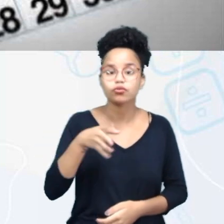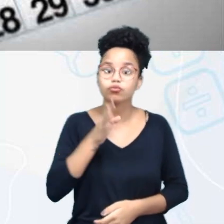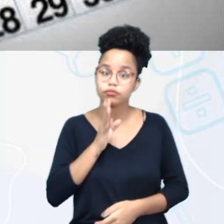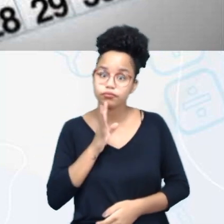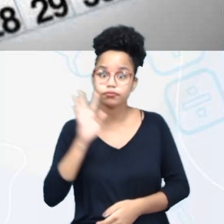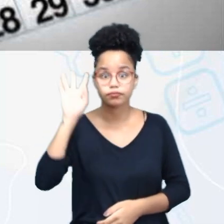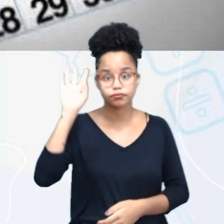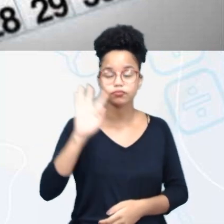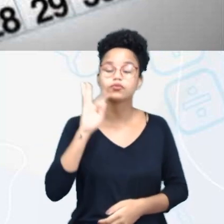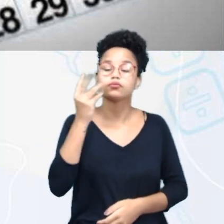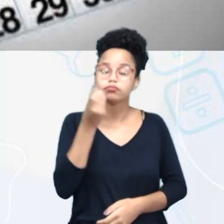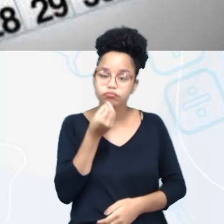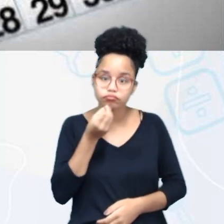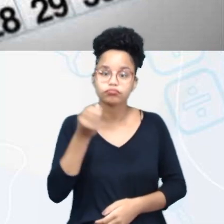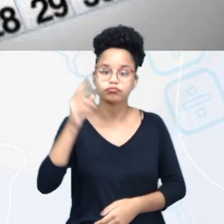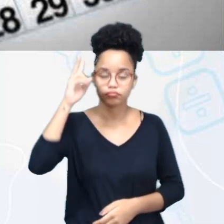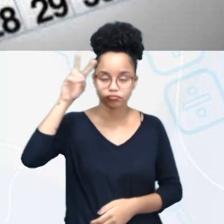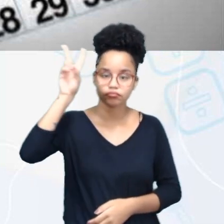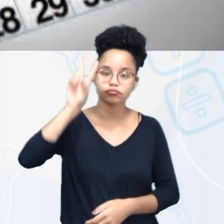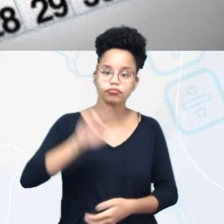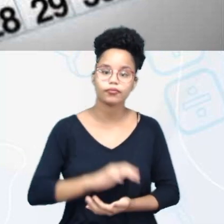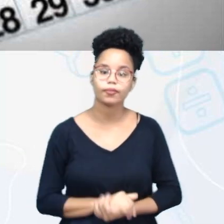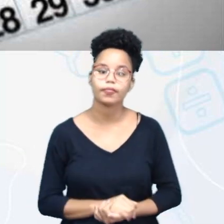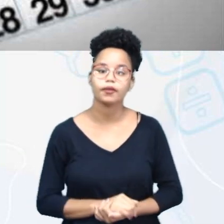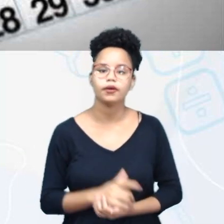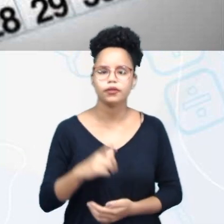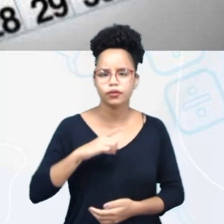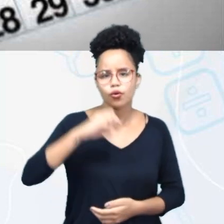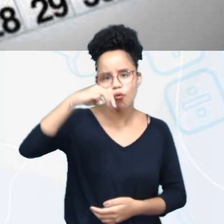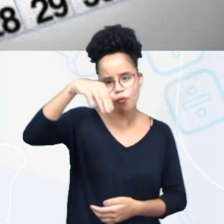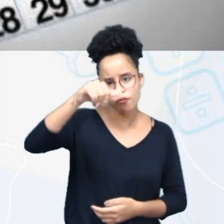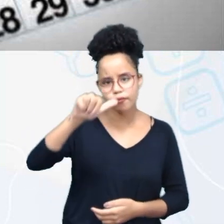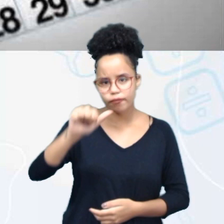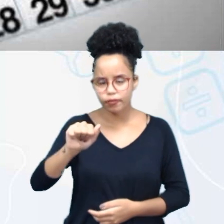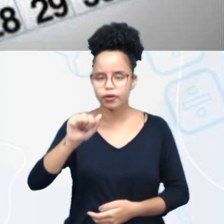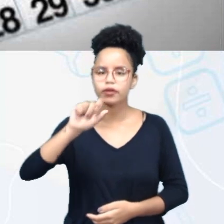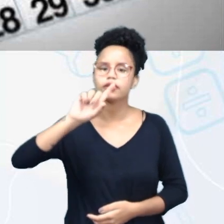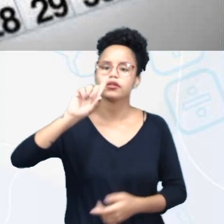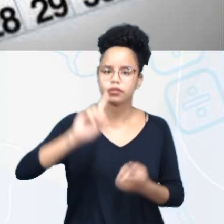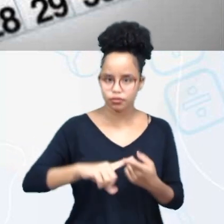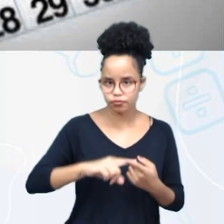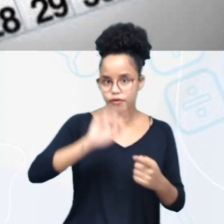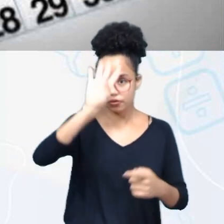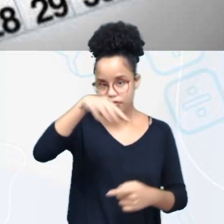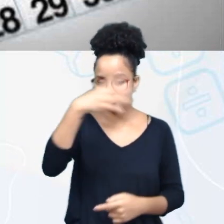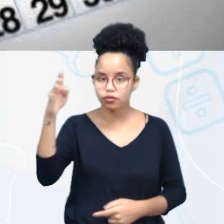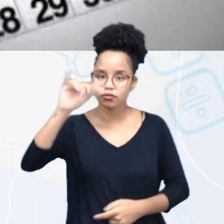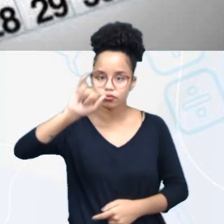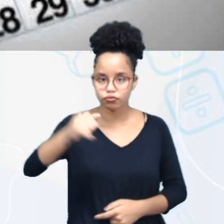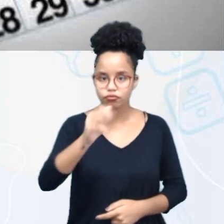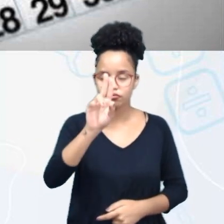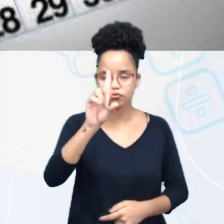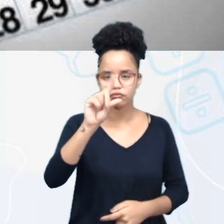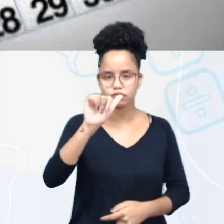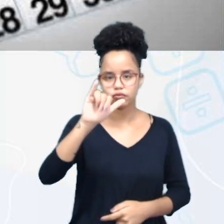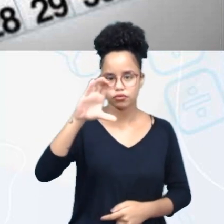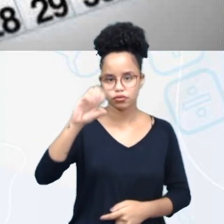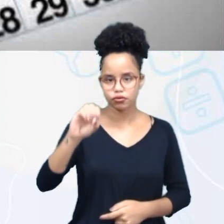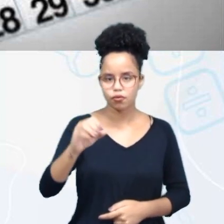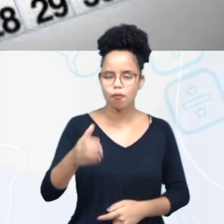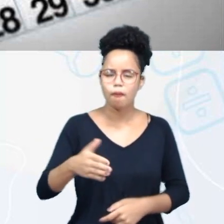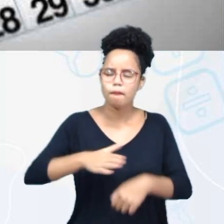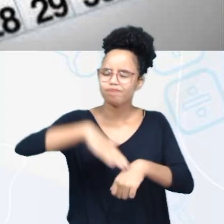história. Temos o calendário maia, temos o calendário judaico, criado há mais de 3.000 anos,